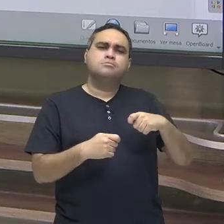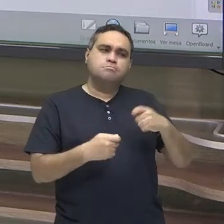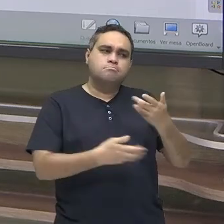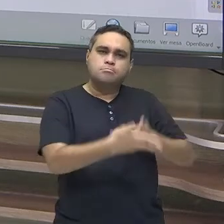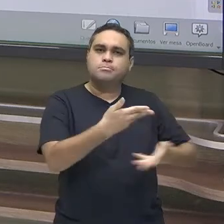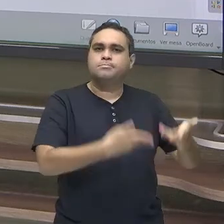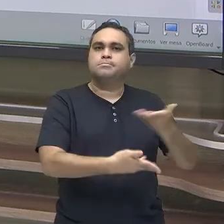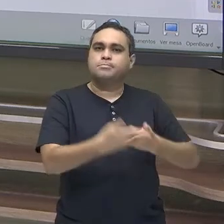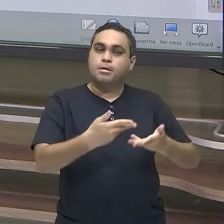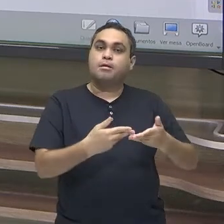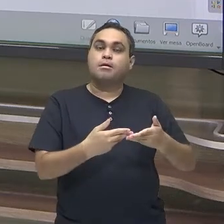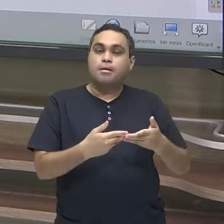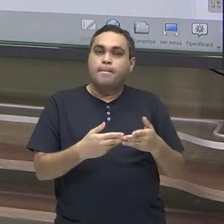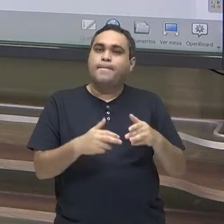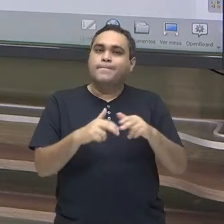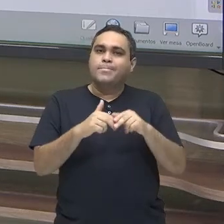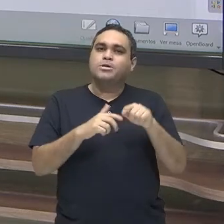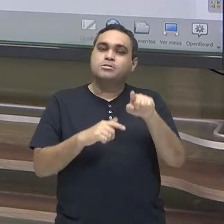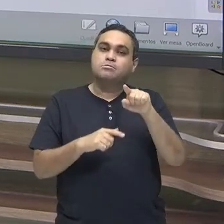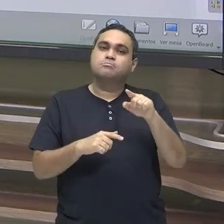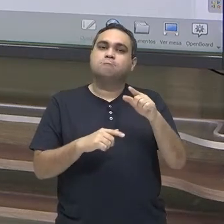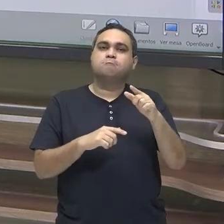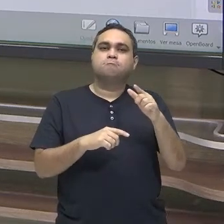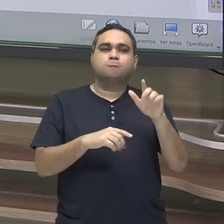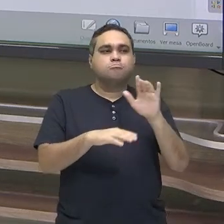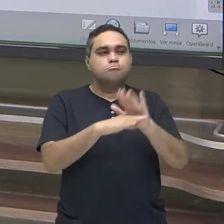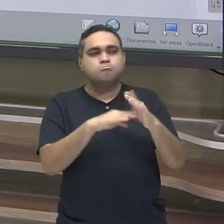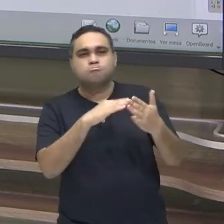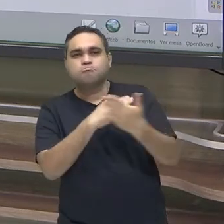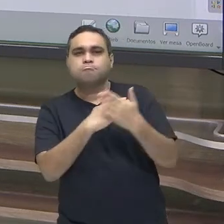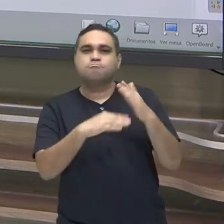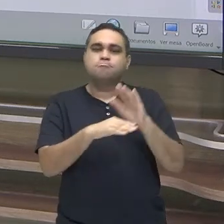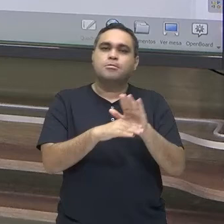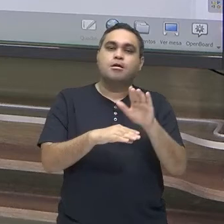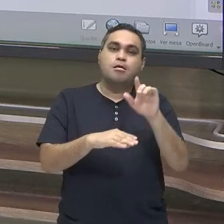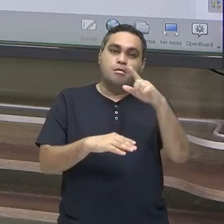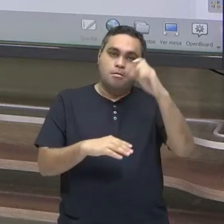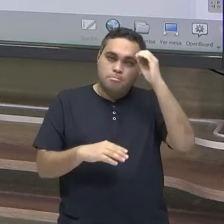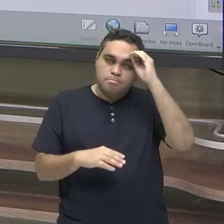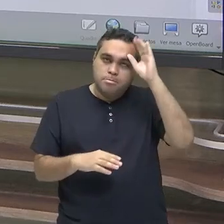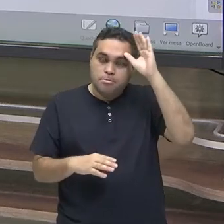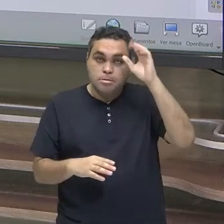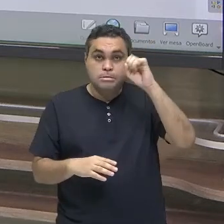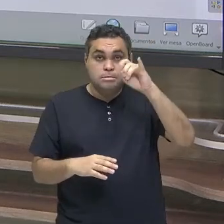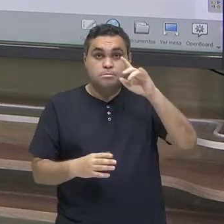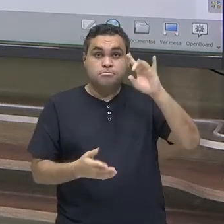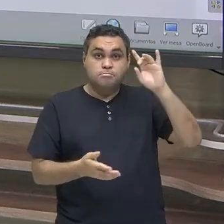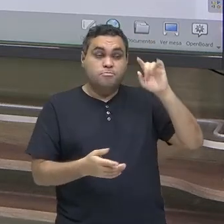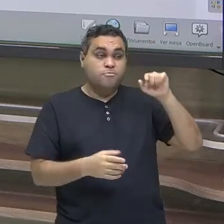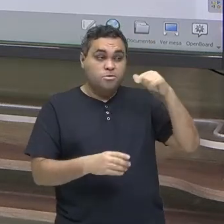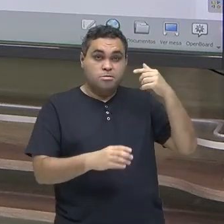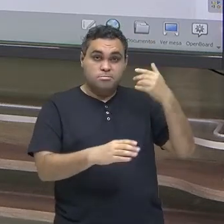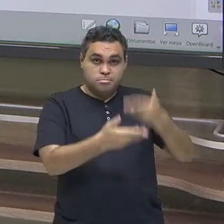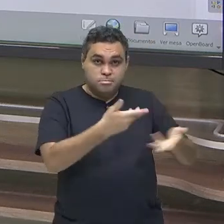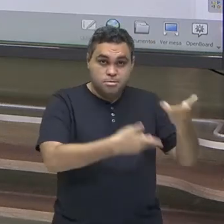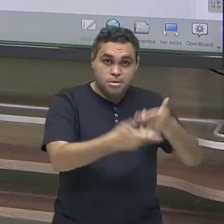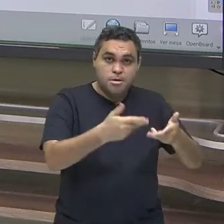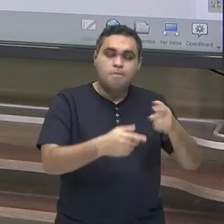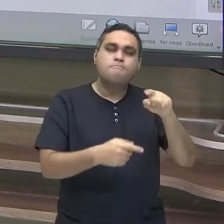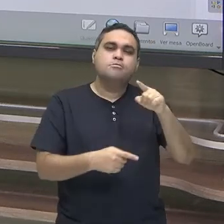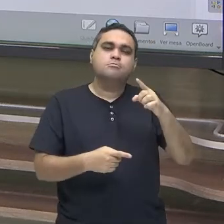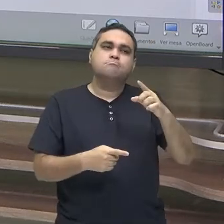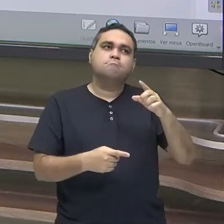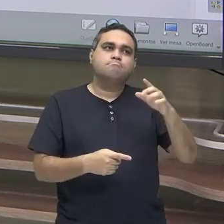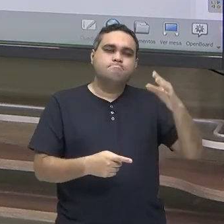sua participação ajuda na sua aprendizagem. Na verdade, se você participa, você ajuda a fixar a sua